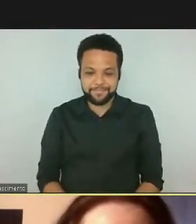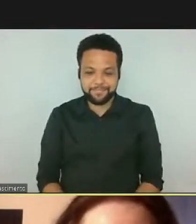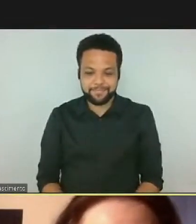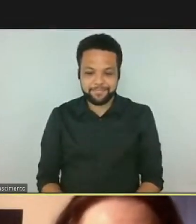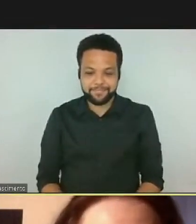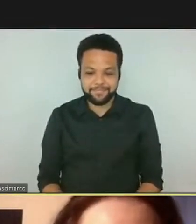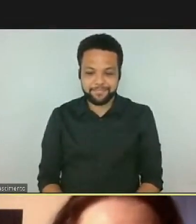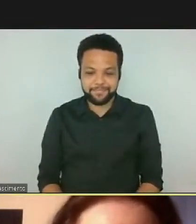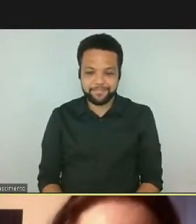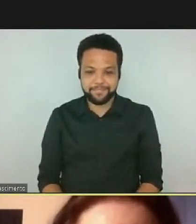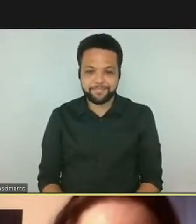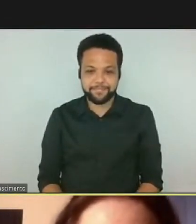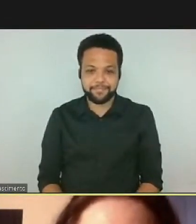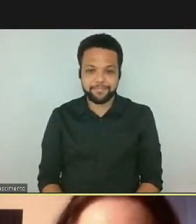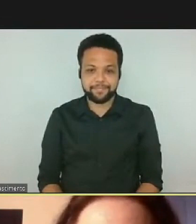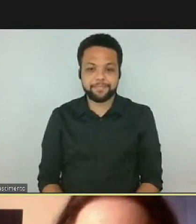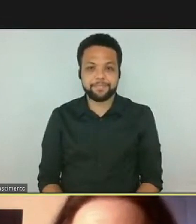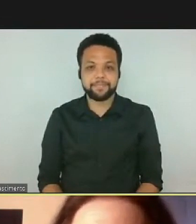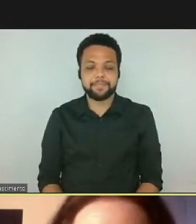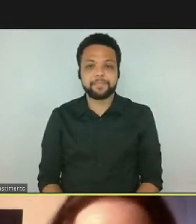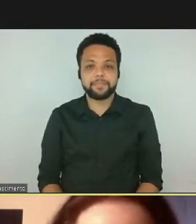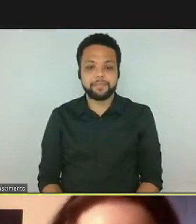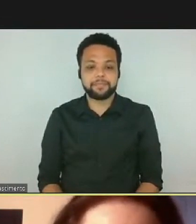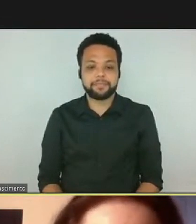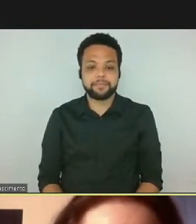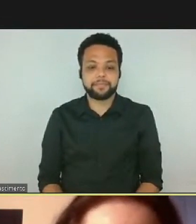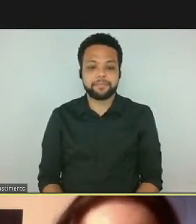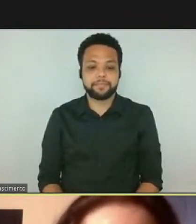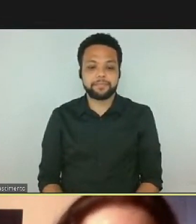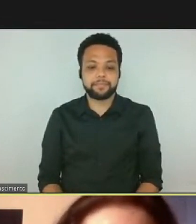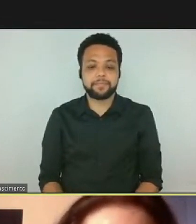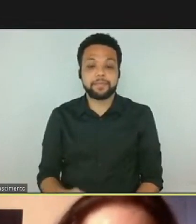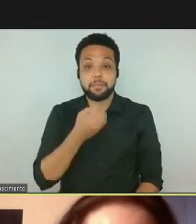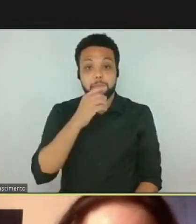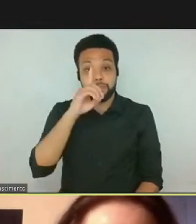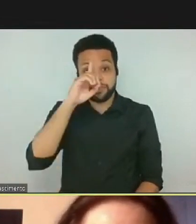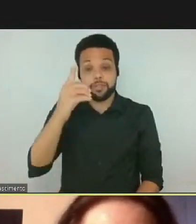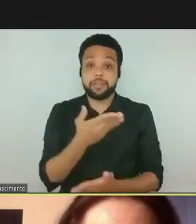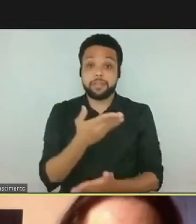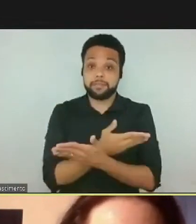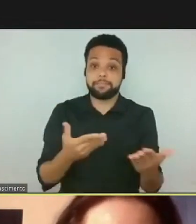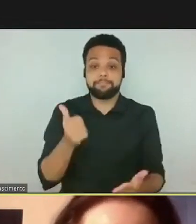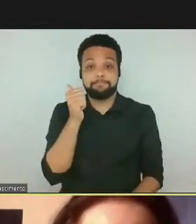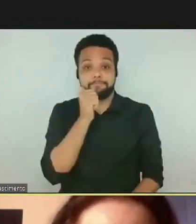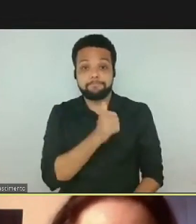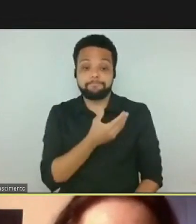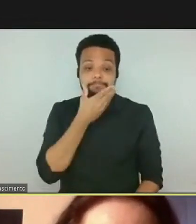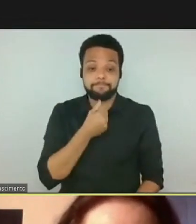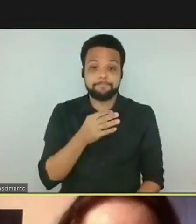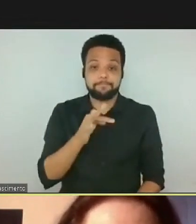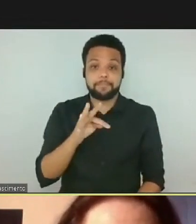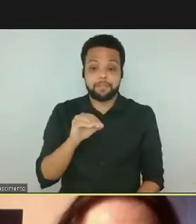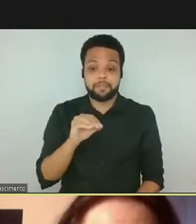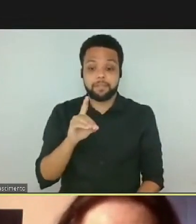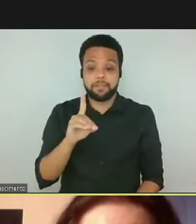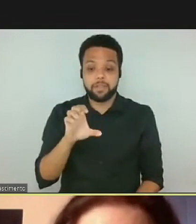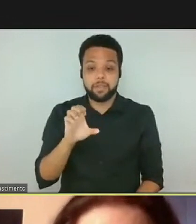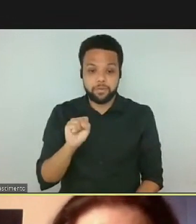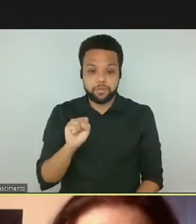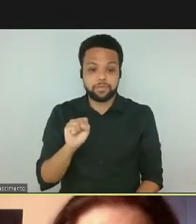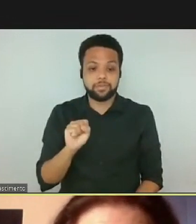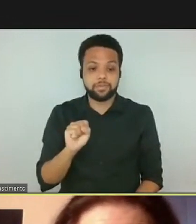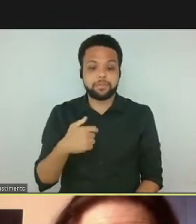Bom dia a todos, todas e todes. Eu sou a Carmen Aranha, a